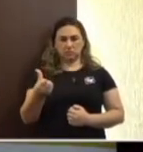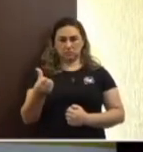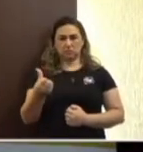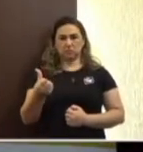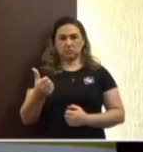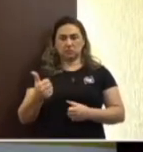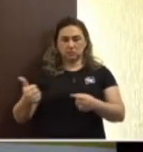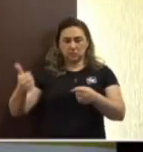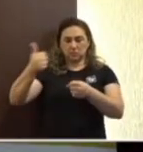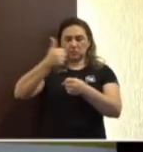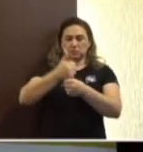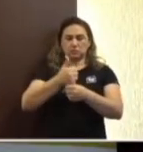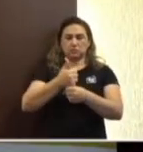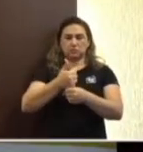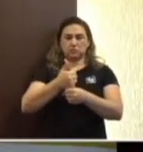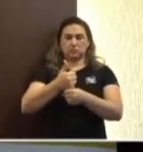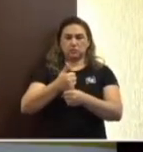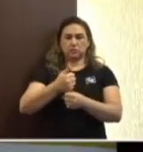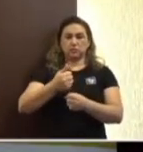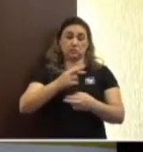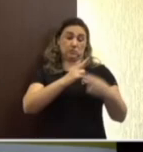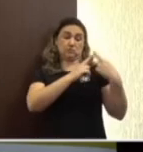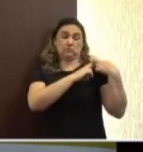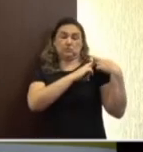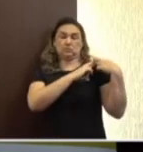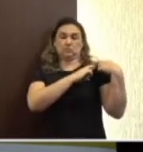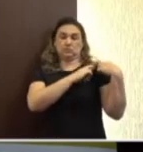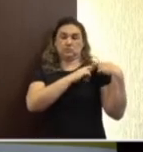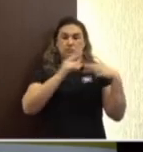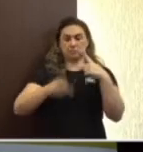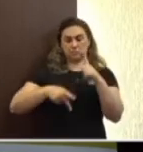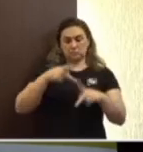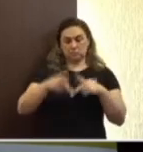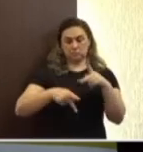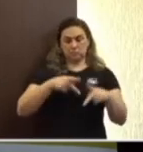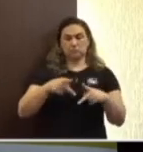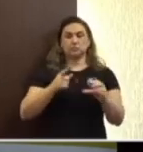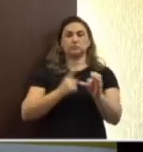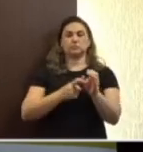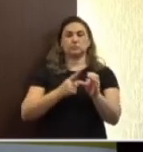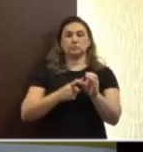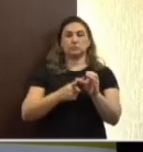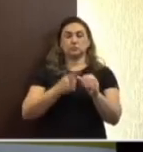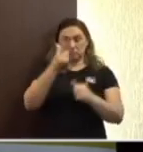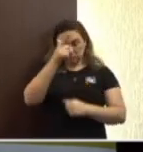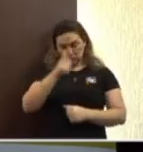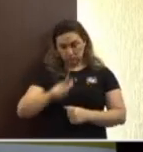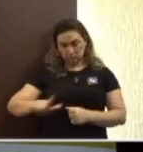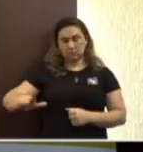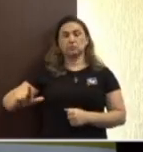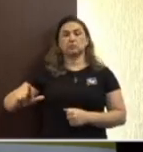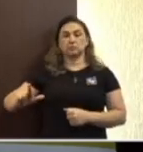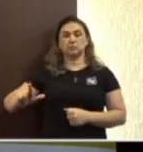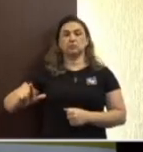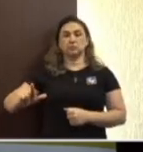2010 assumir um compromisso com os servidores públicos municipais novamente o assumo esse compromisso